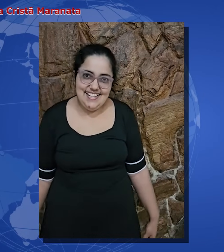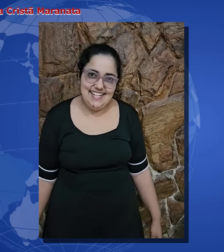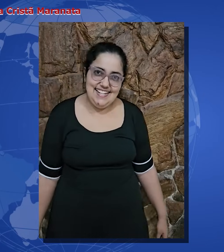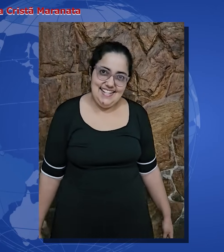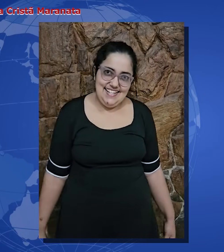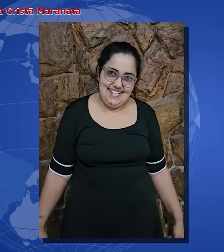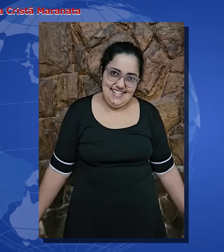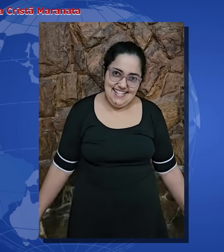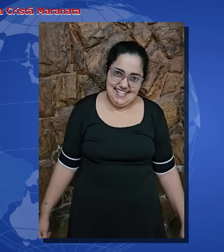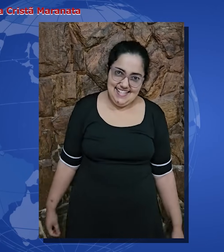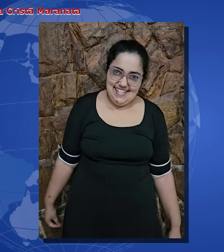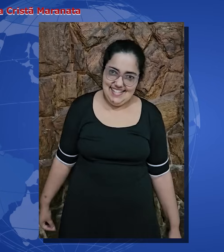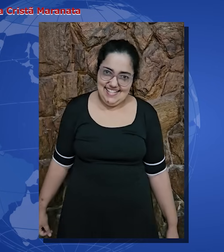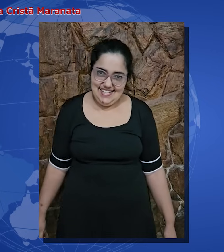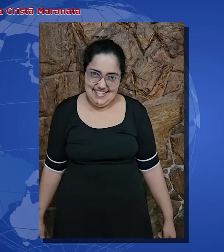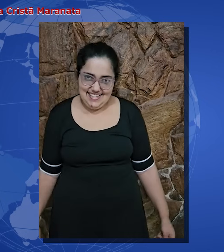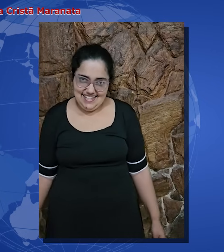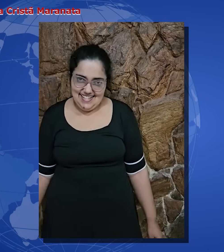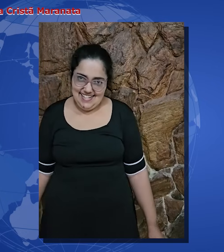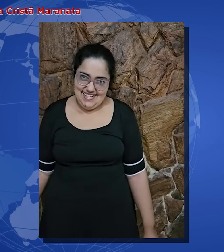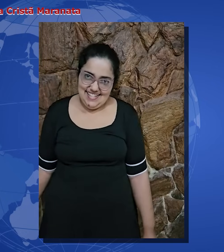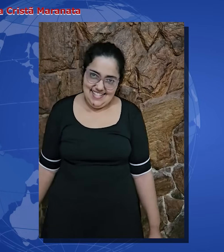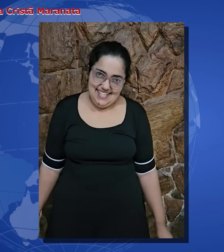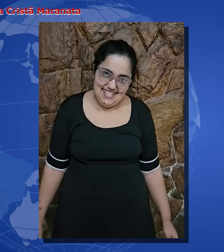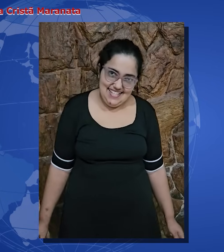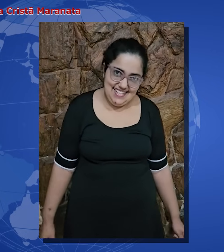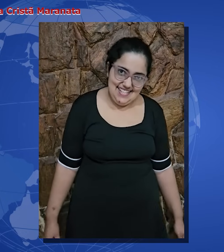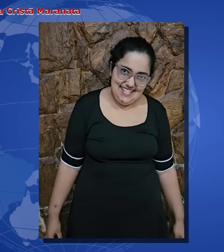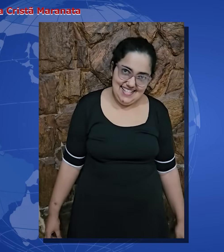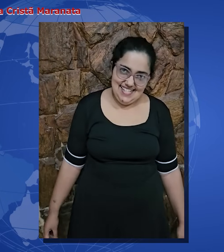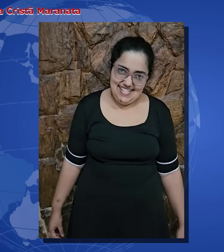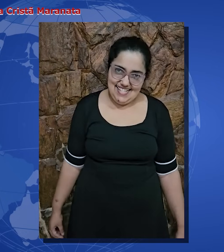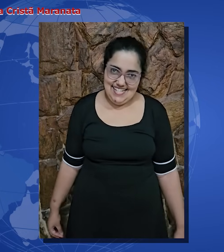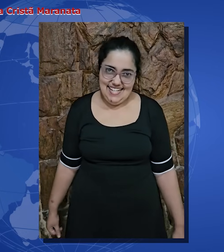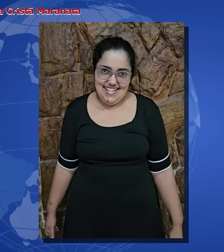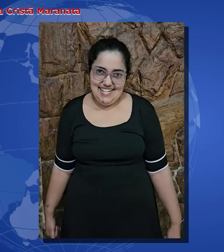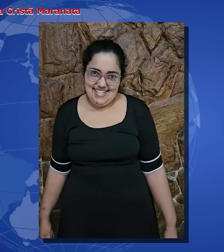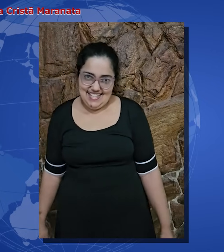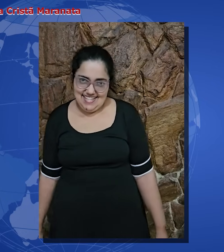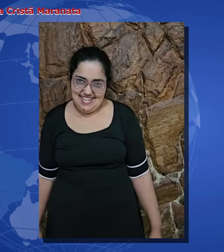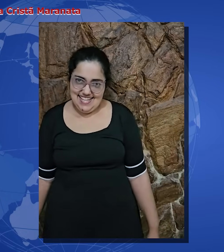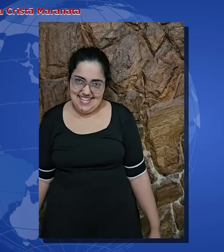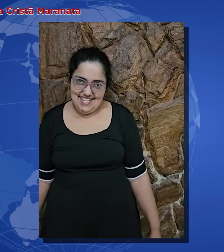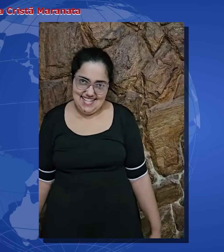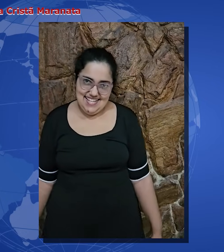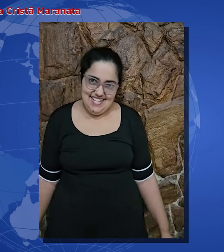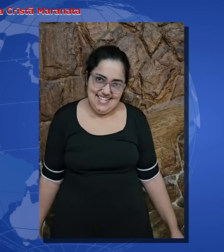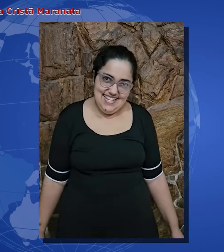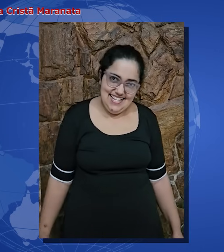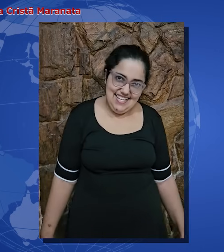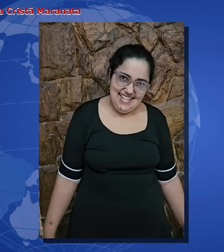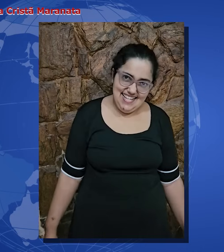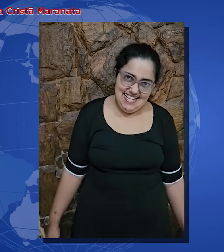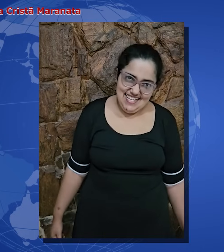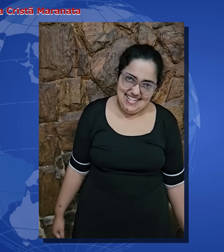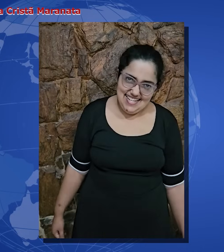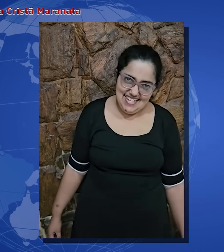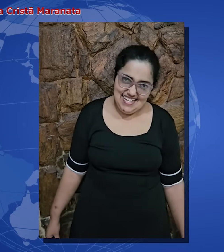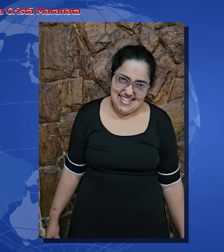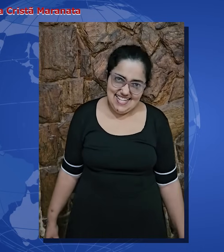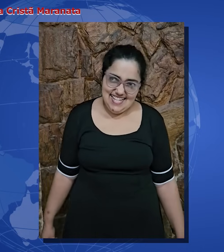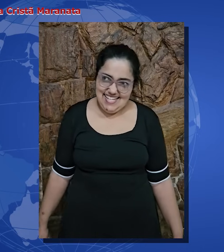número 7. Lendo Apocalipse, capítulo 1, verso 3.